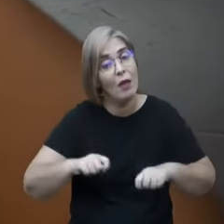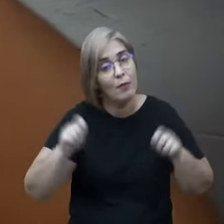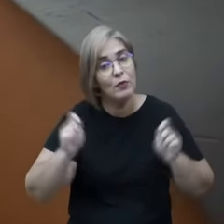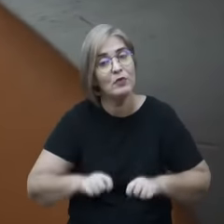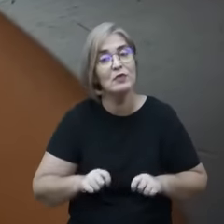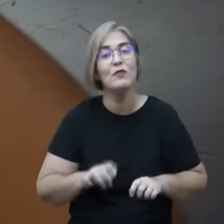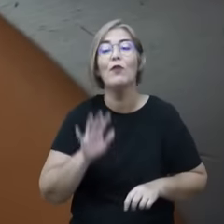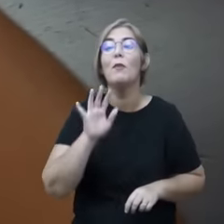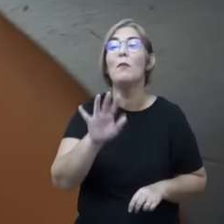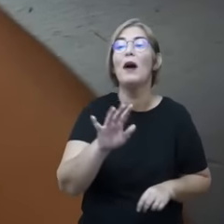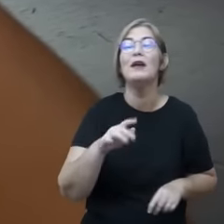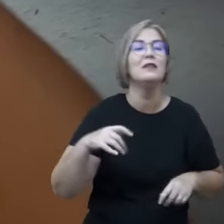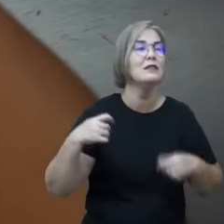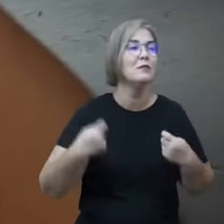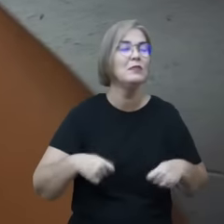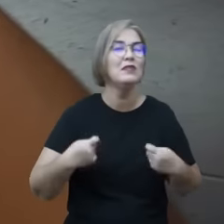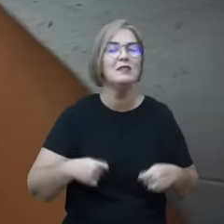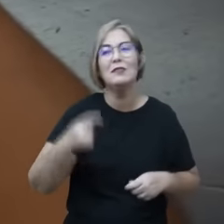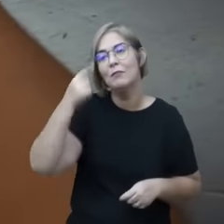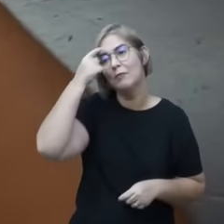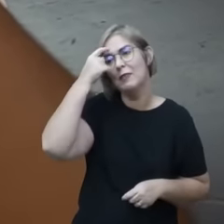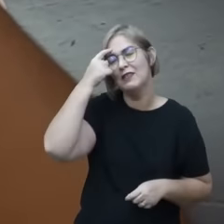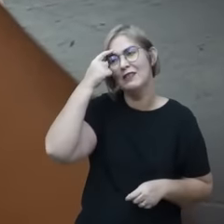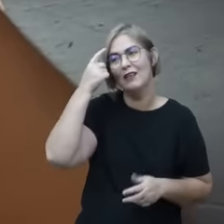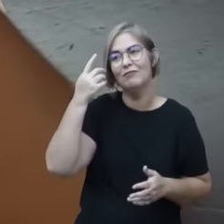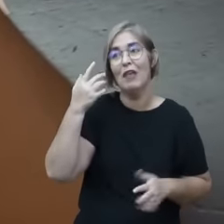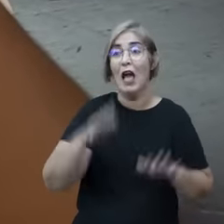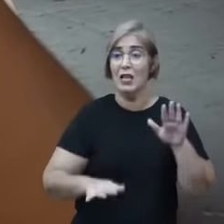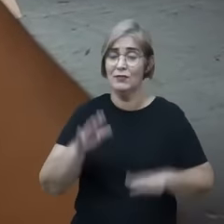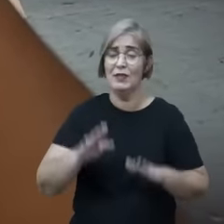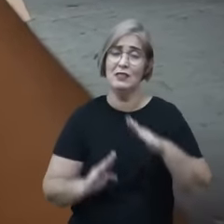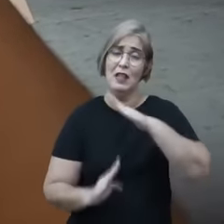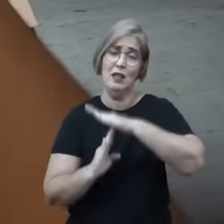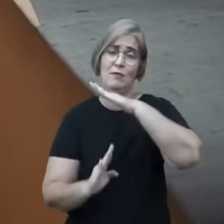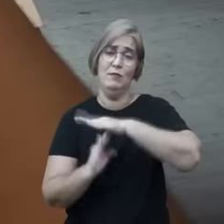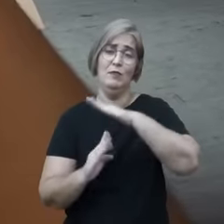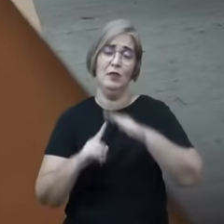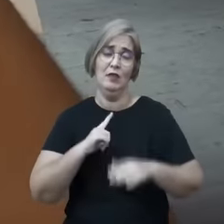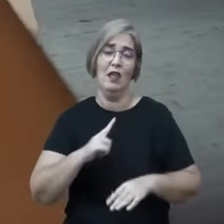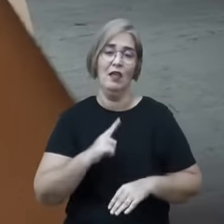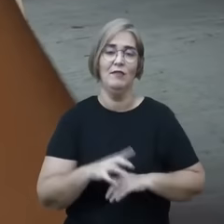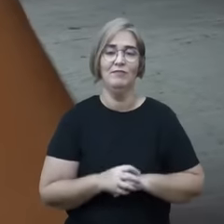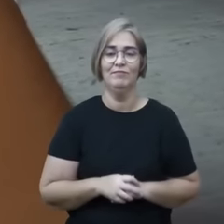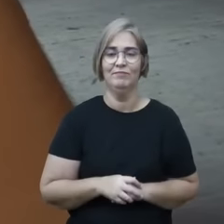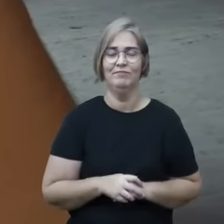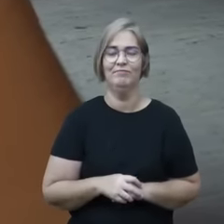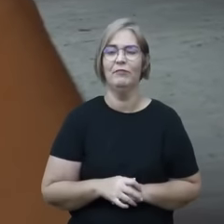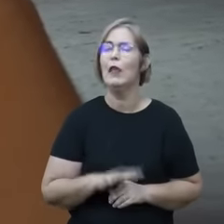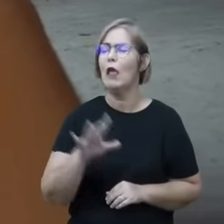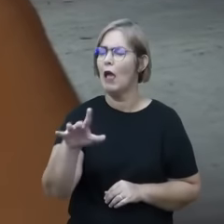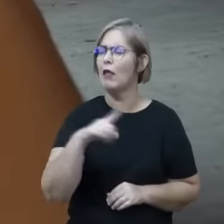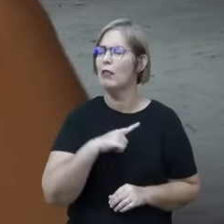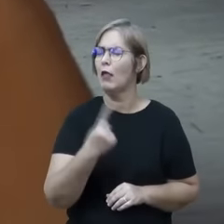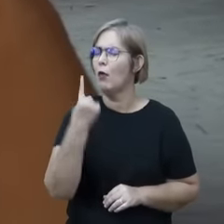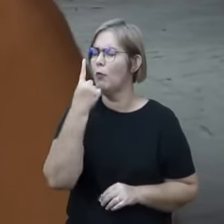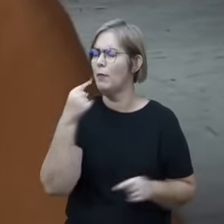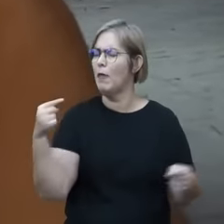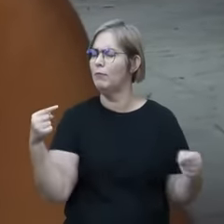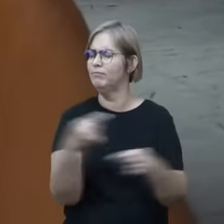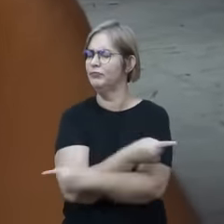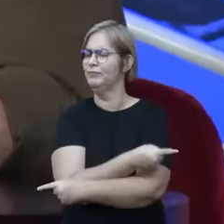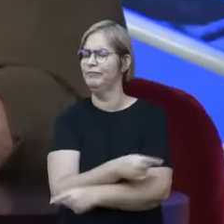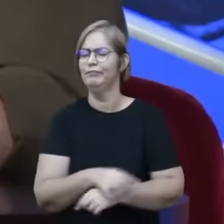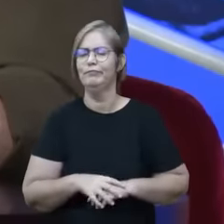circunscrita por uma impossibilidade, que é justamente a nossa finitude. E aí surge um primeiro paradoxo do homem